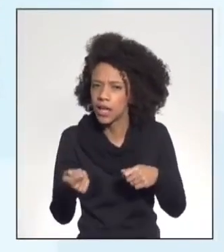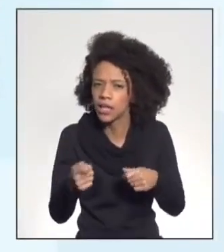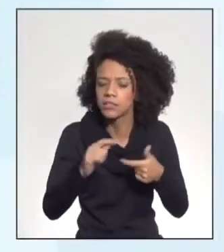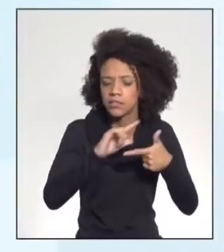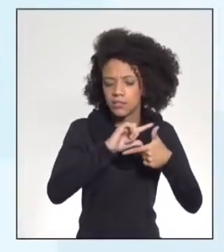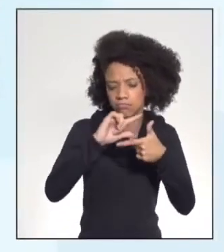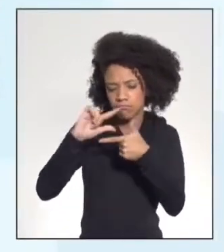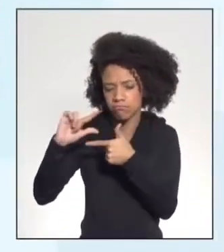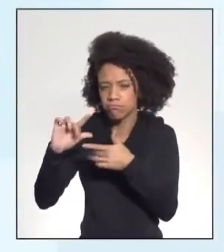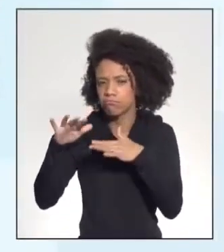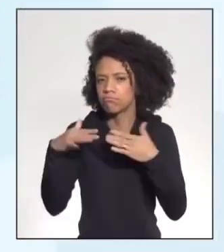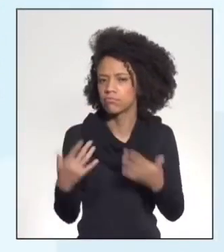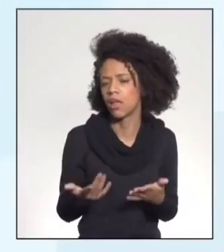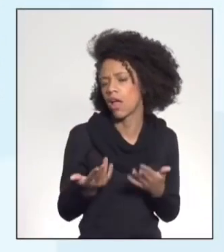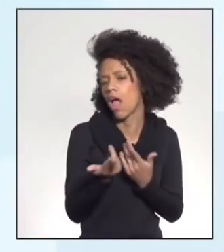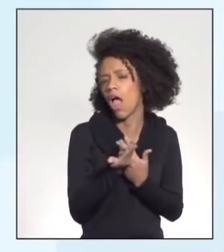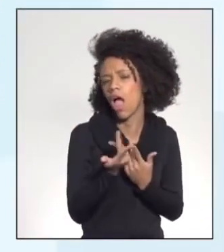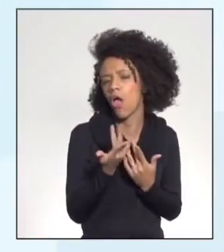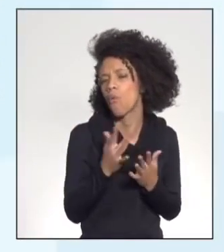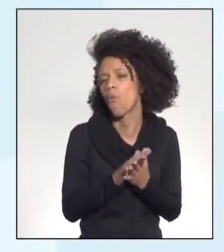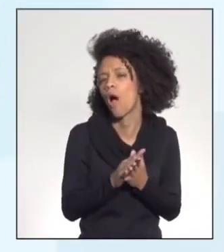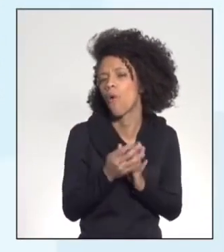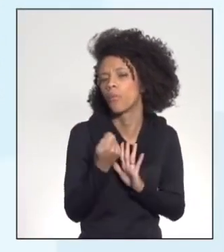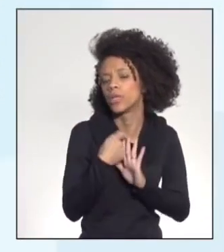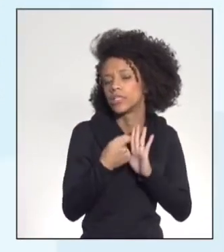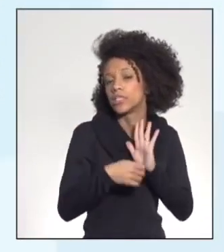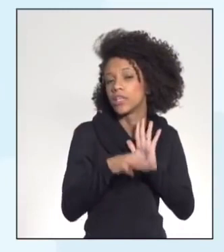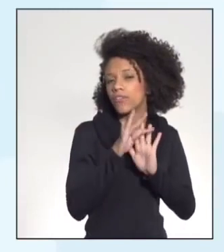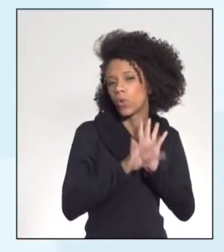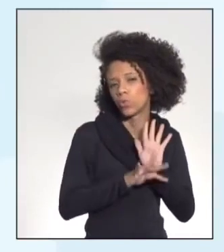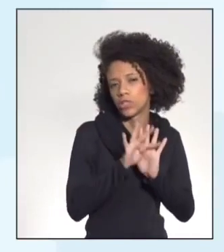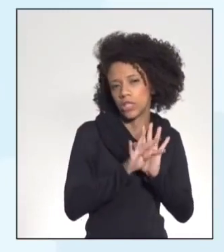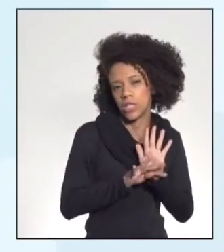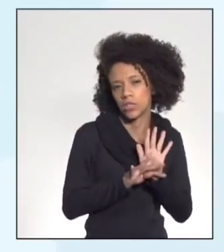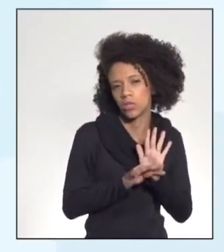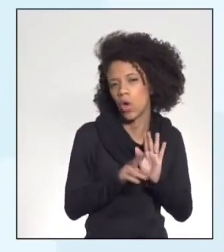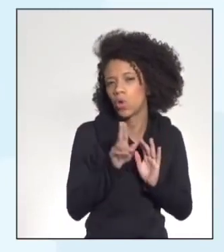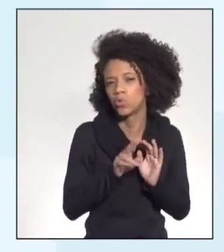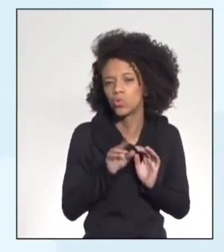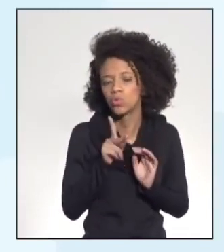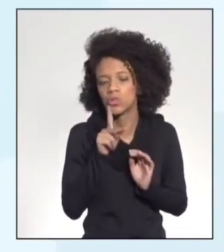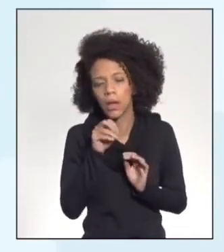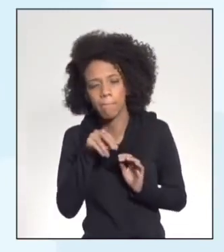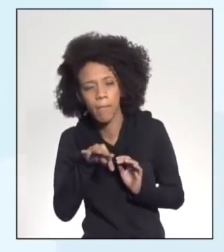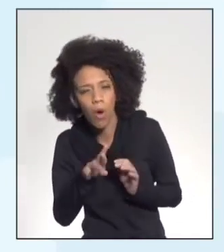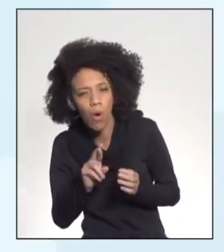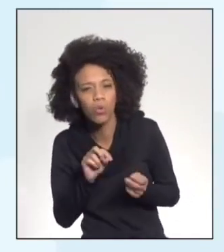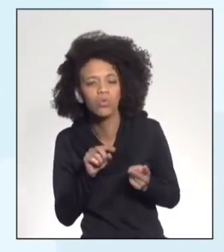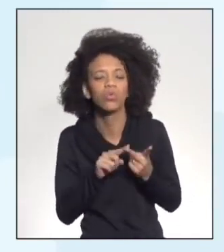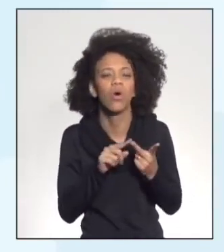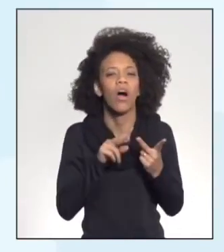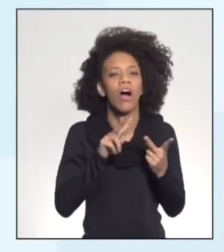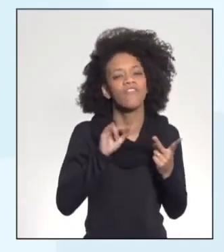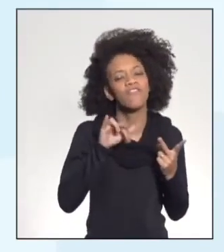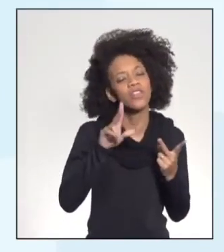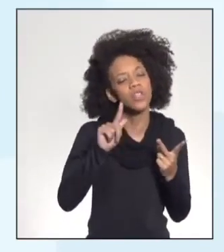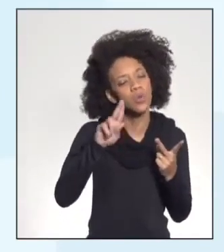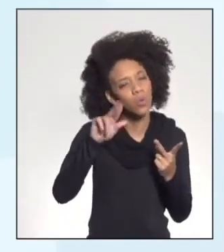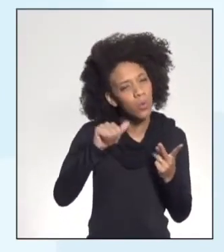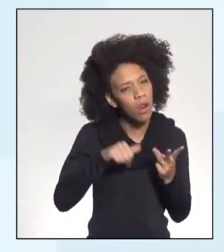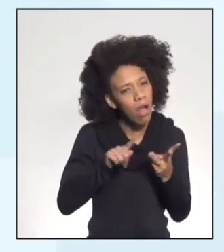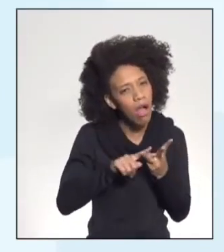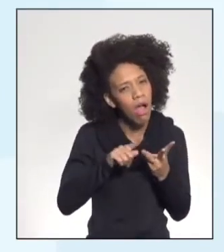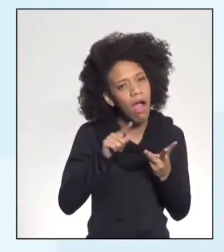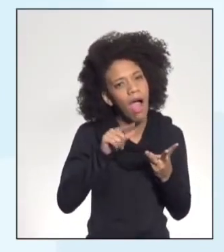figuras. É a mesma coisa quando a gente vai escrever um texto. A gente não usa ponto, vírgula, as palavras certinho, as palavras com acento,